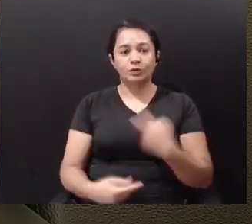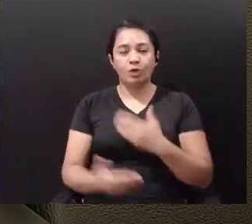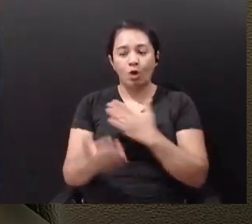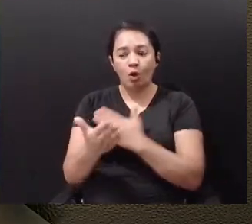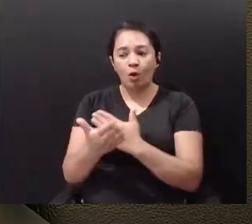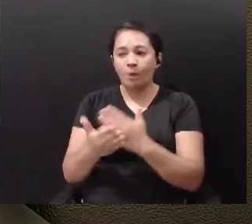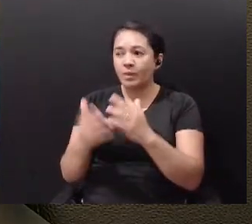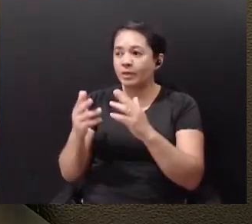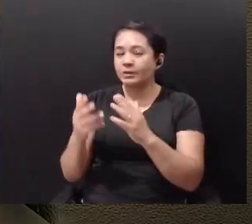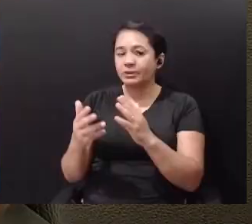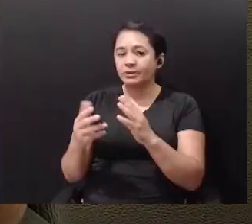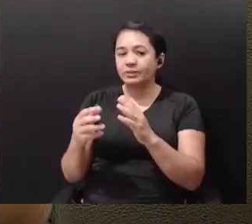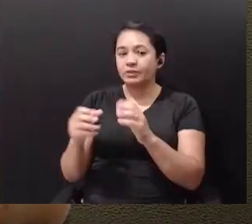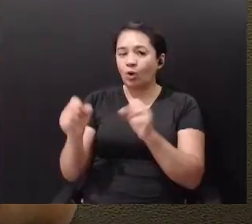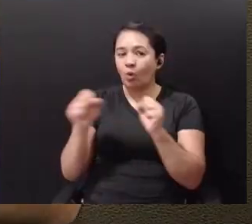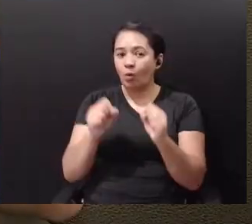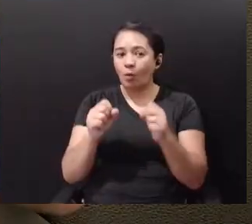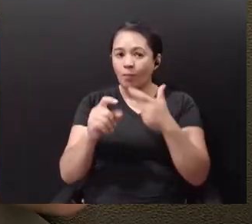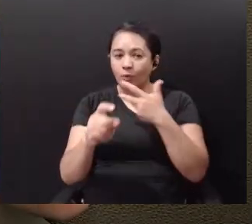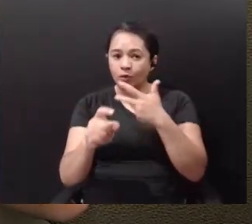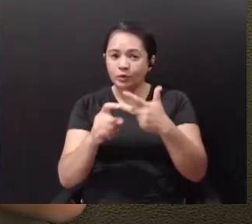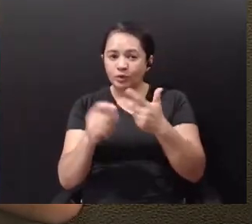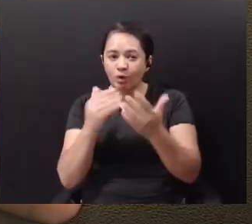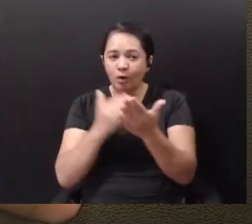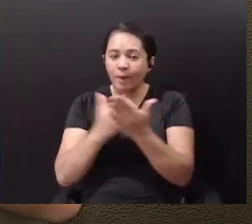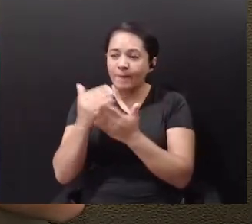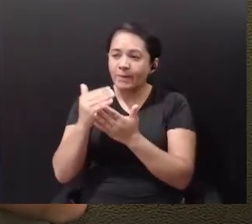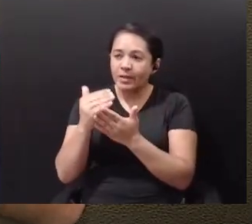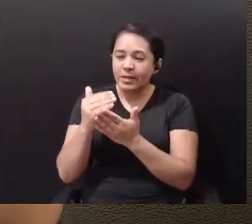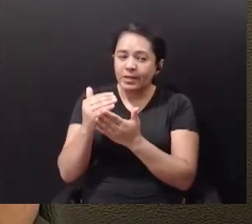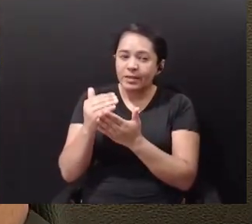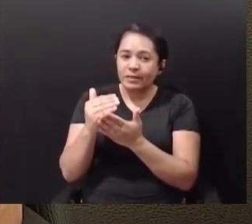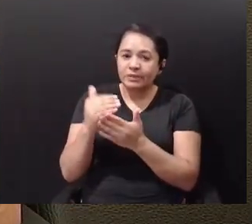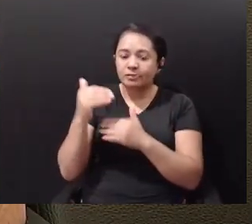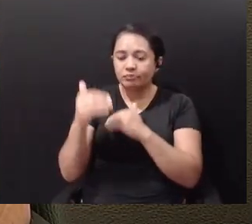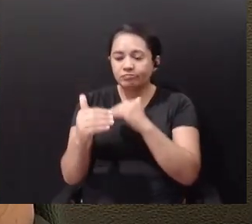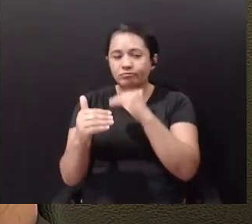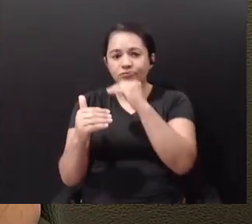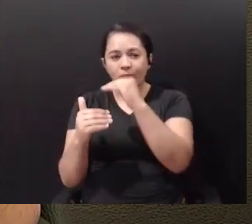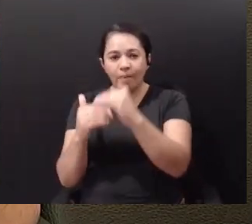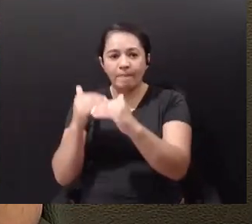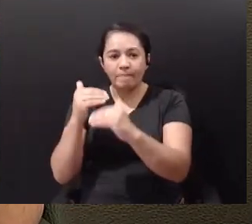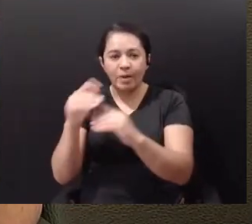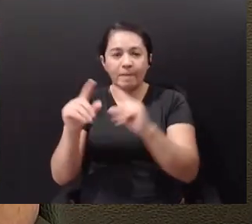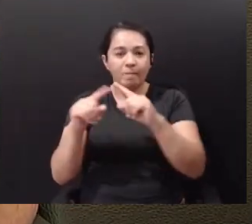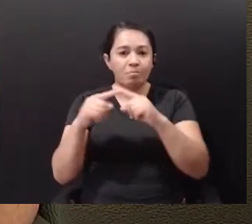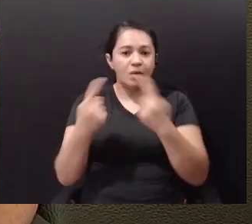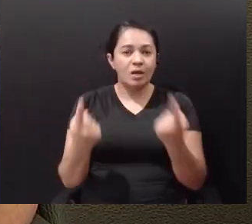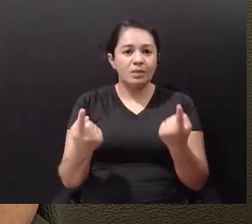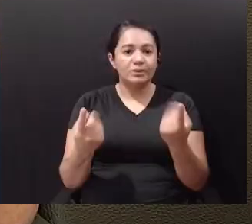poder executivo ali através das intendências, mas que ainda é algo que vai